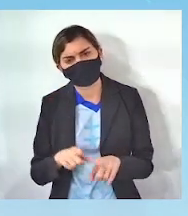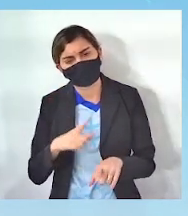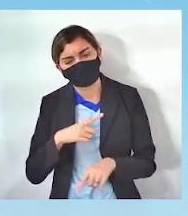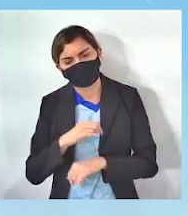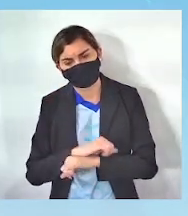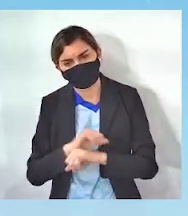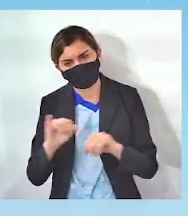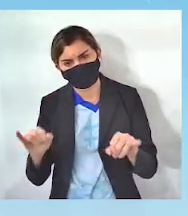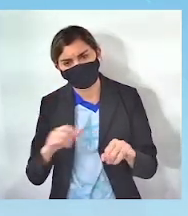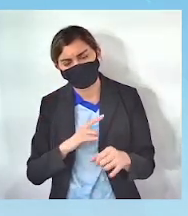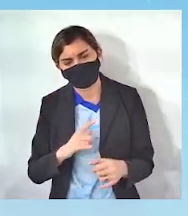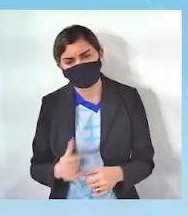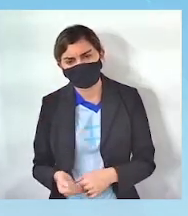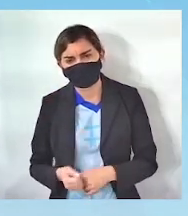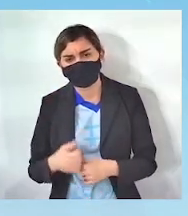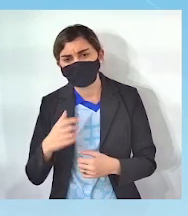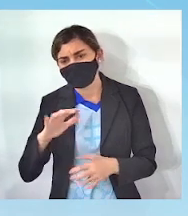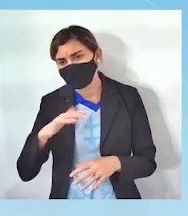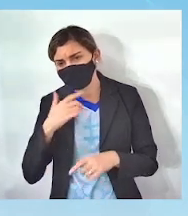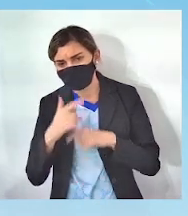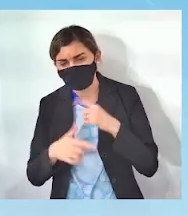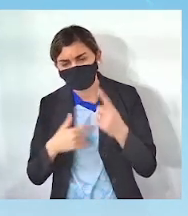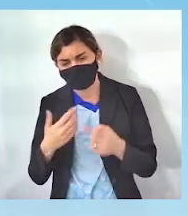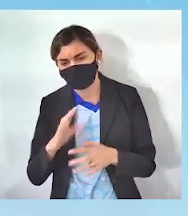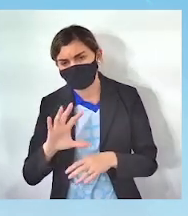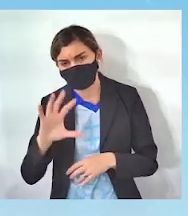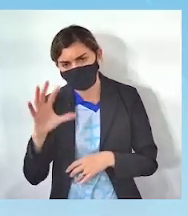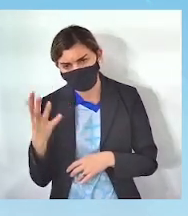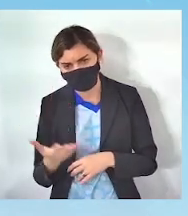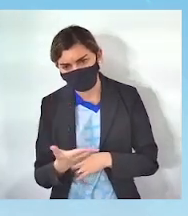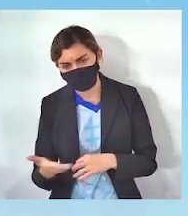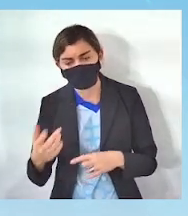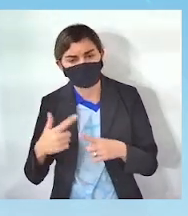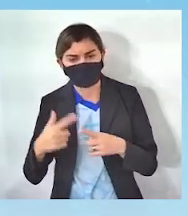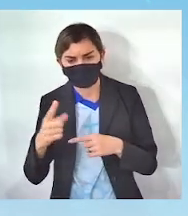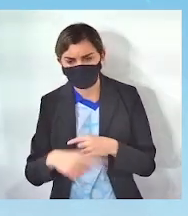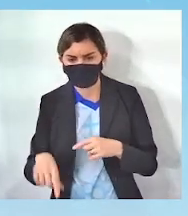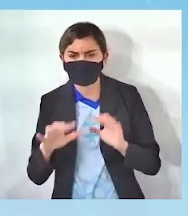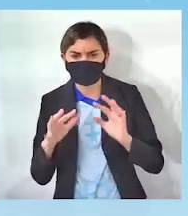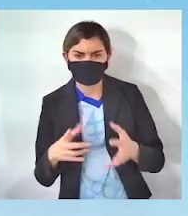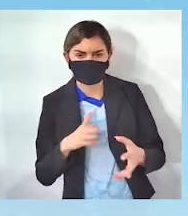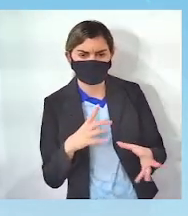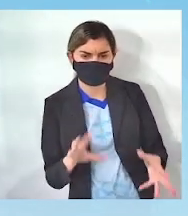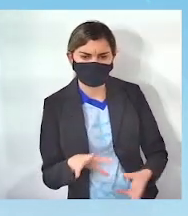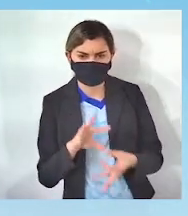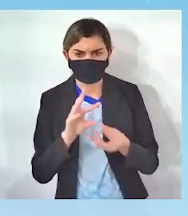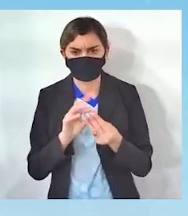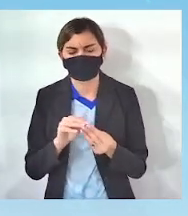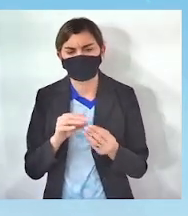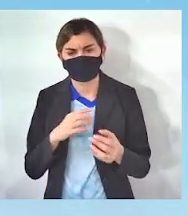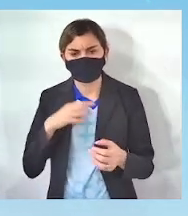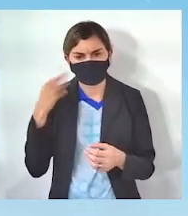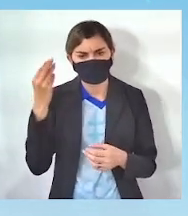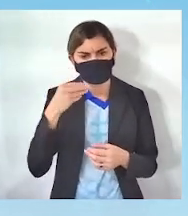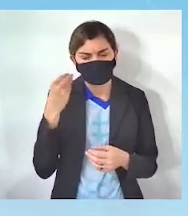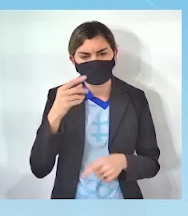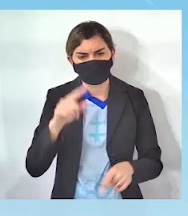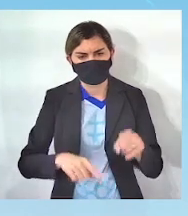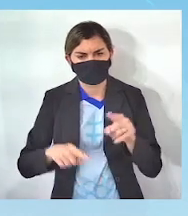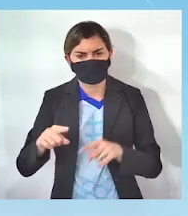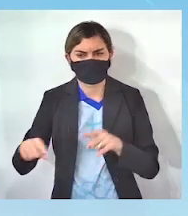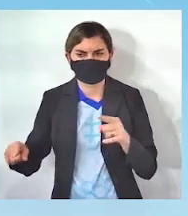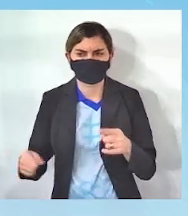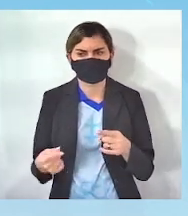é absurdamente improvável que isso aconteça. Porque nós já temos um conjunto de experiências tão variados e